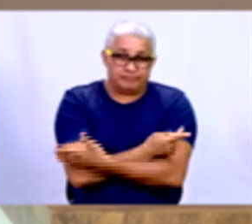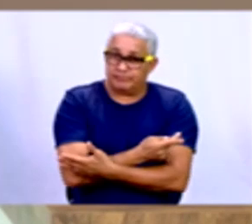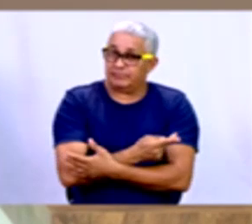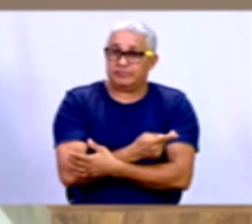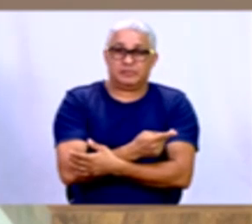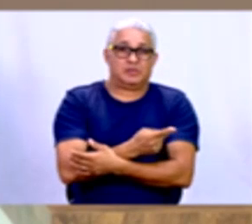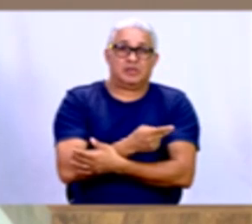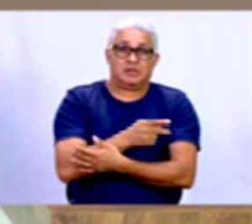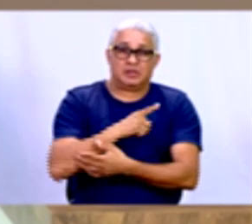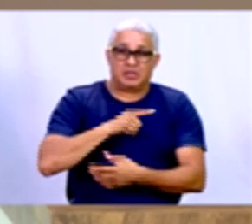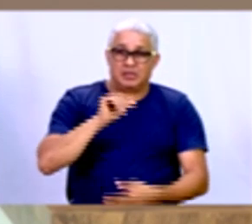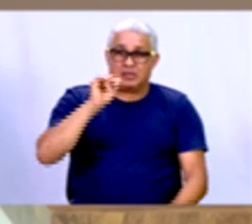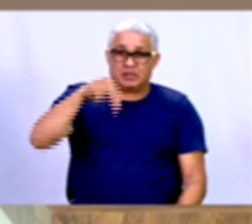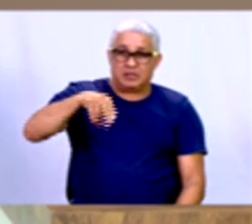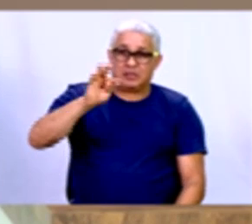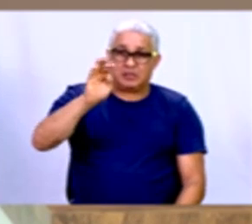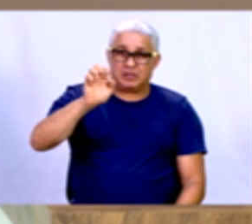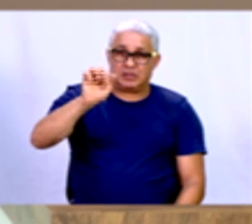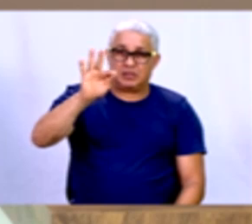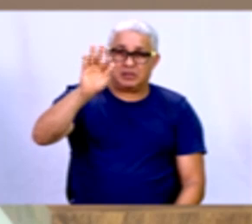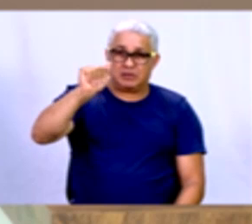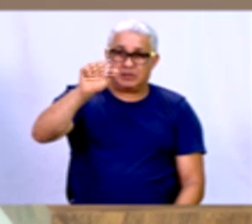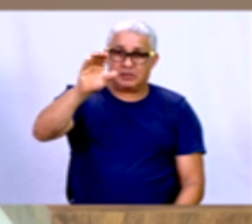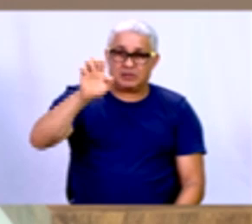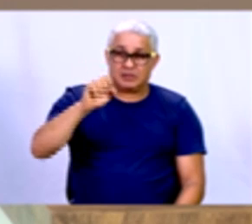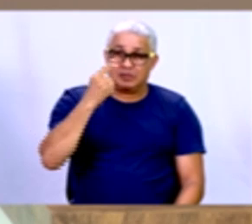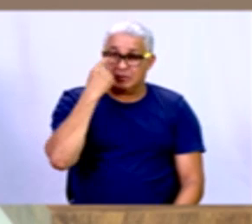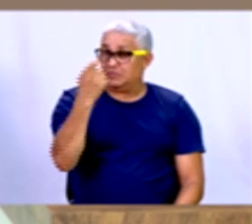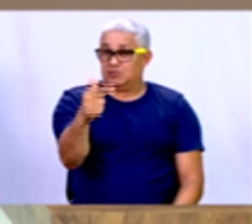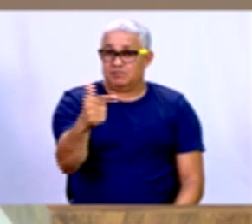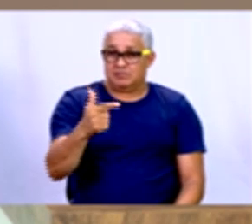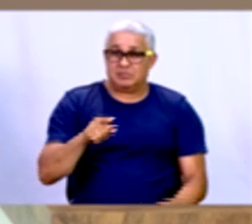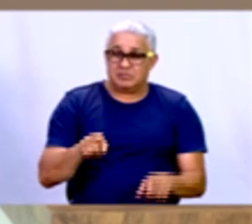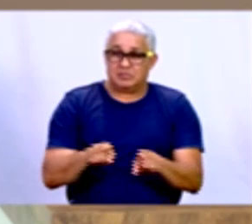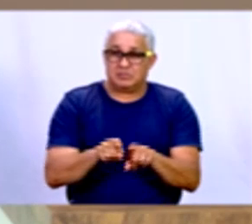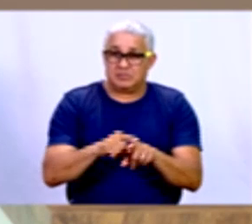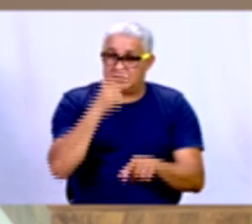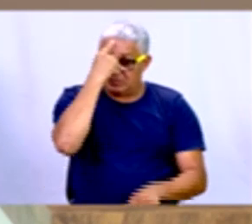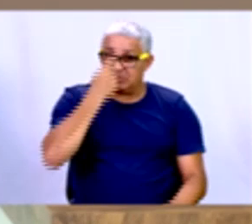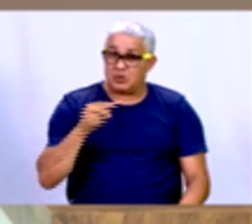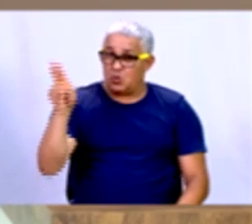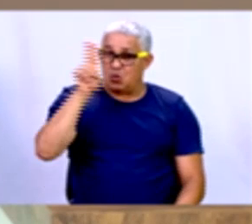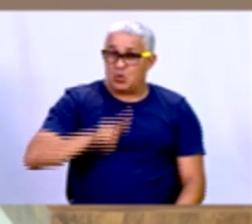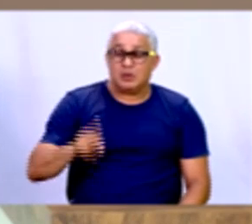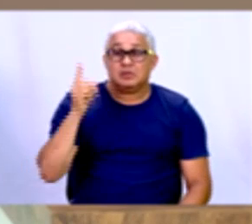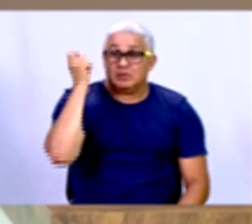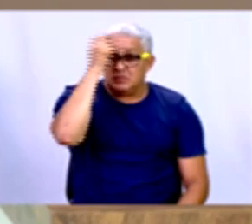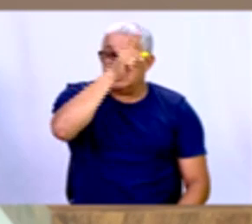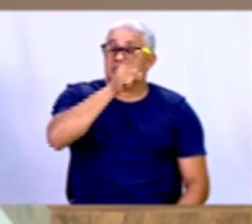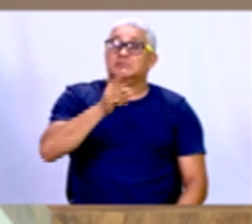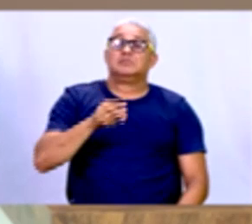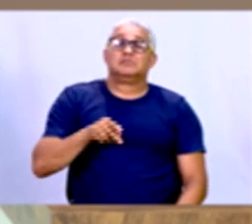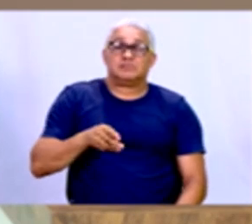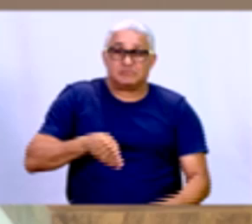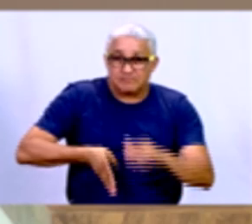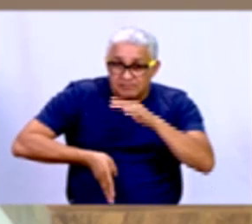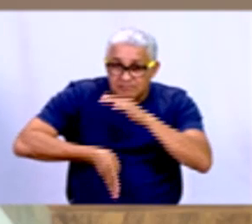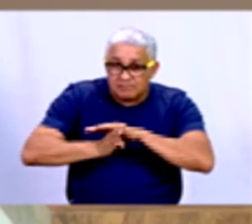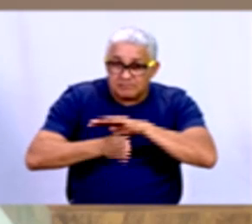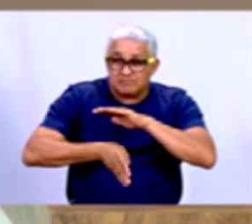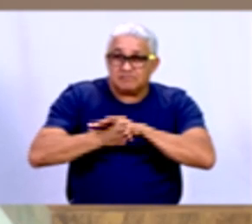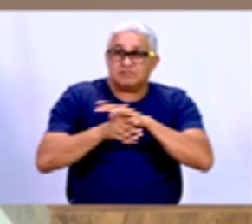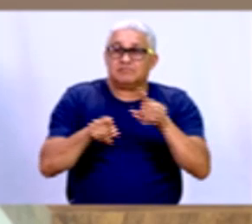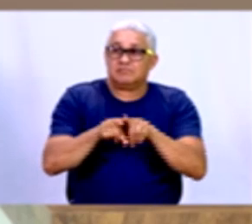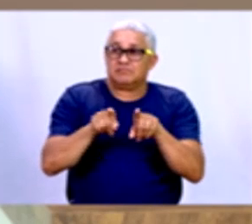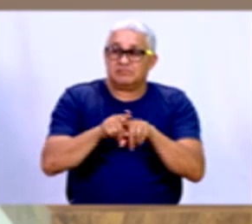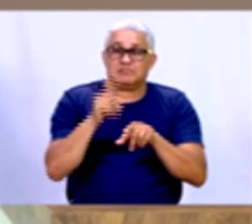intuitiva ou uma interface que tem essa característica de usabilidade, torna difícil o acesso e com isso o cliente deixa de